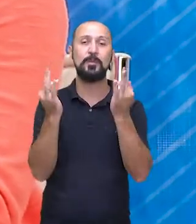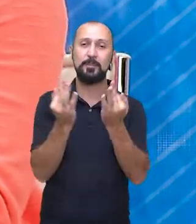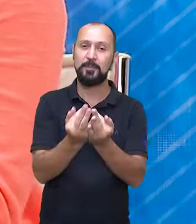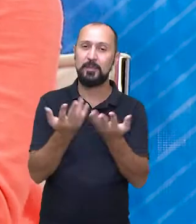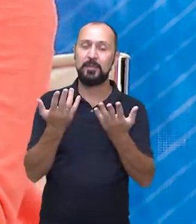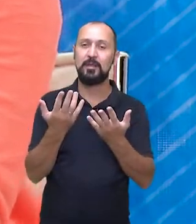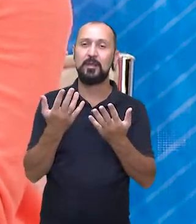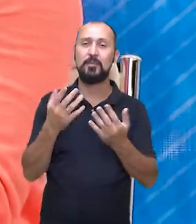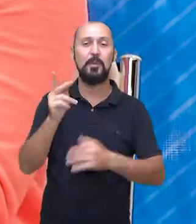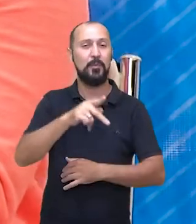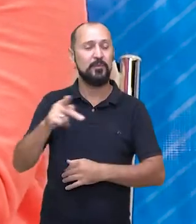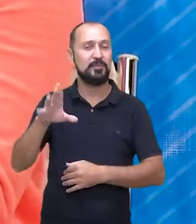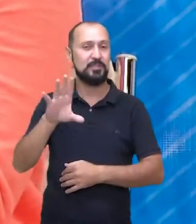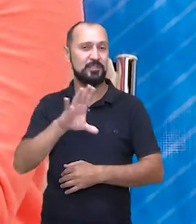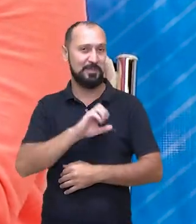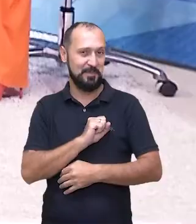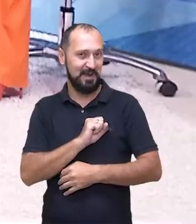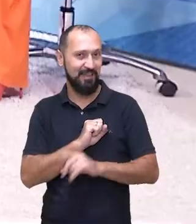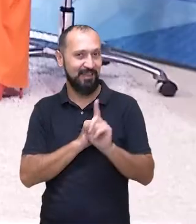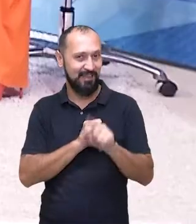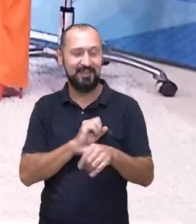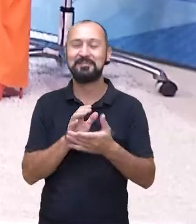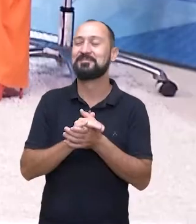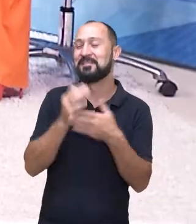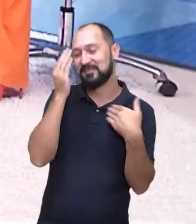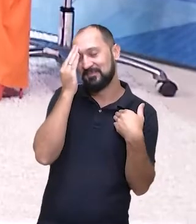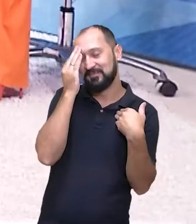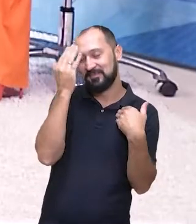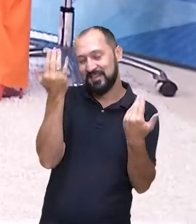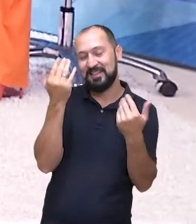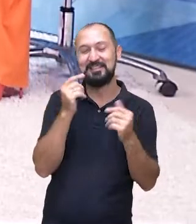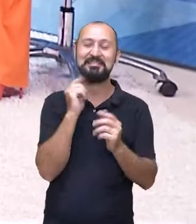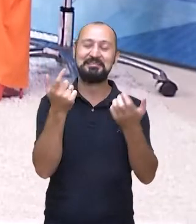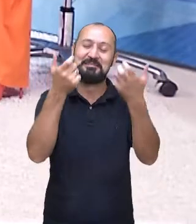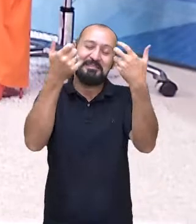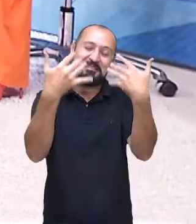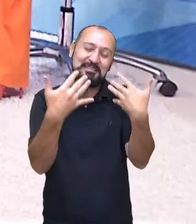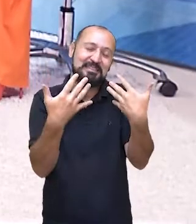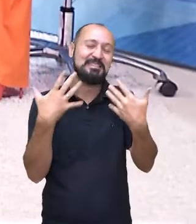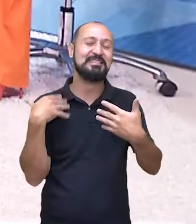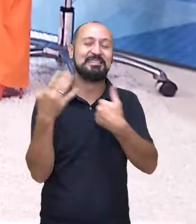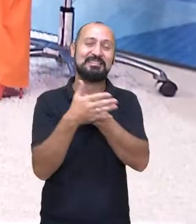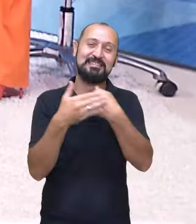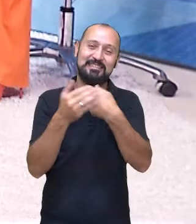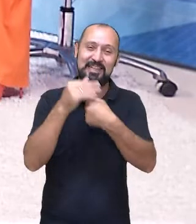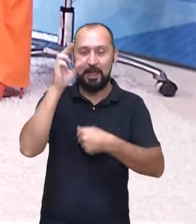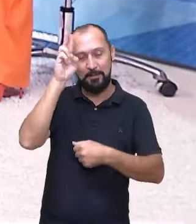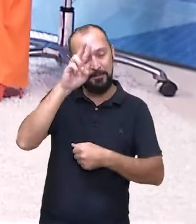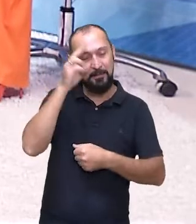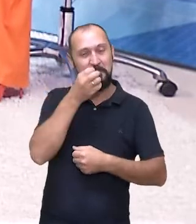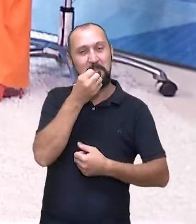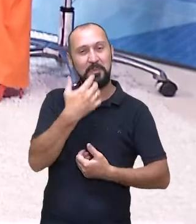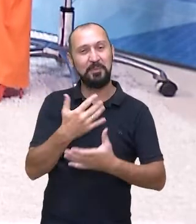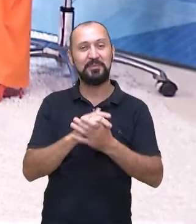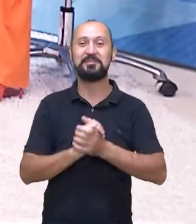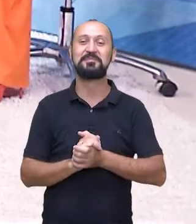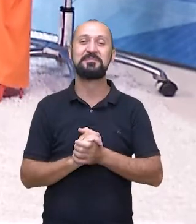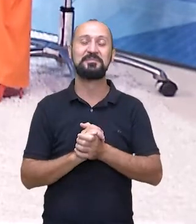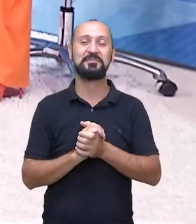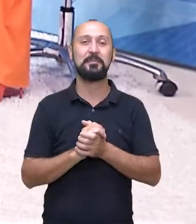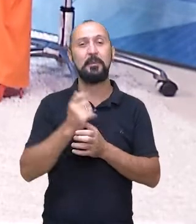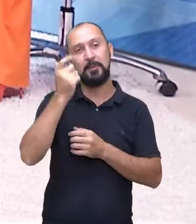no direito de família e uma docente Por Amor claro Obrigada pela gentis palavras e por lembrar dessa memória tão boa